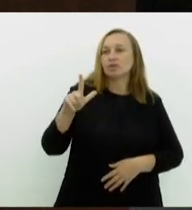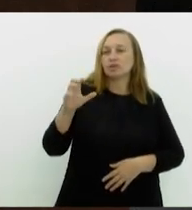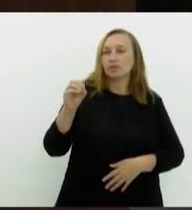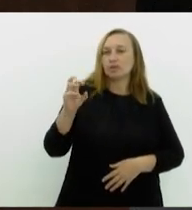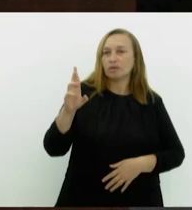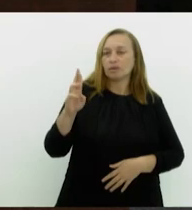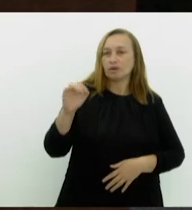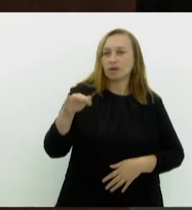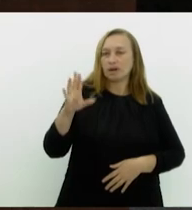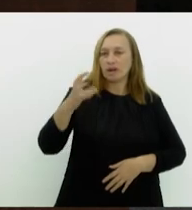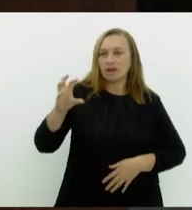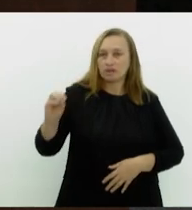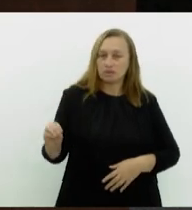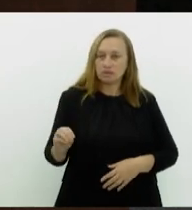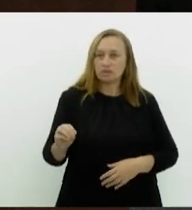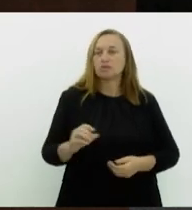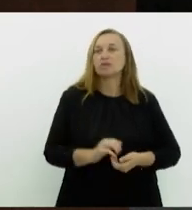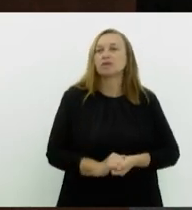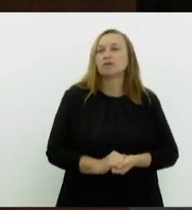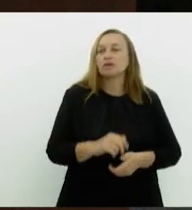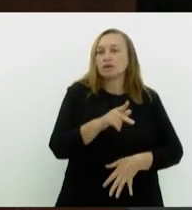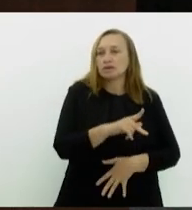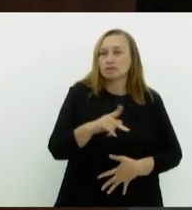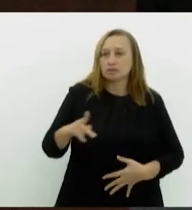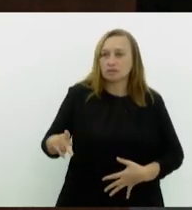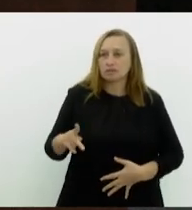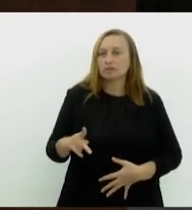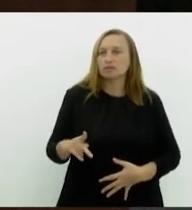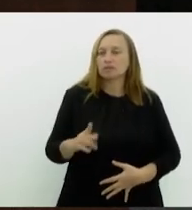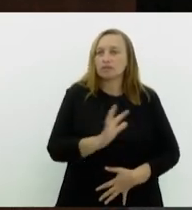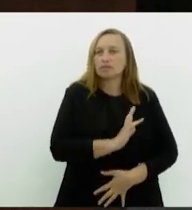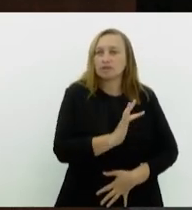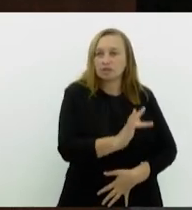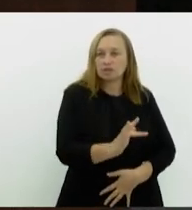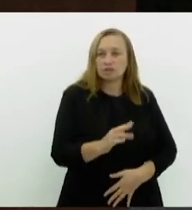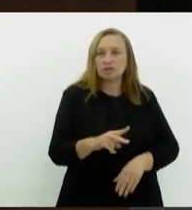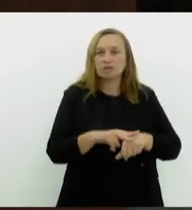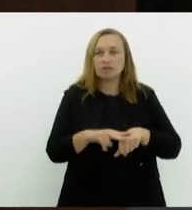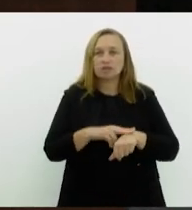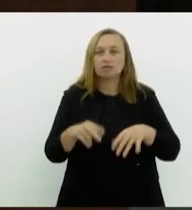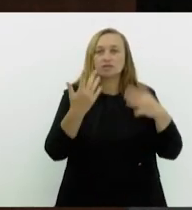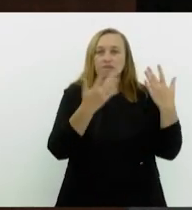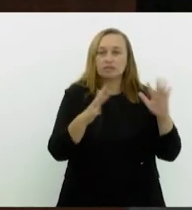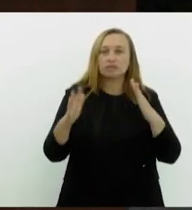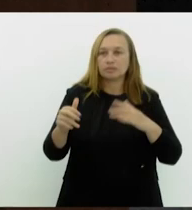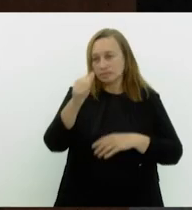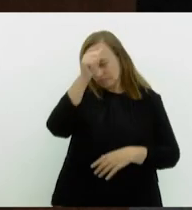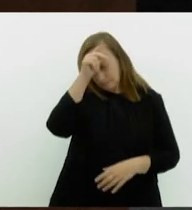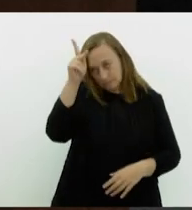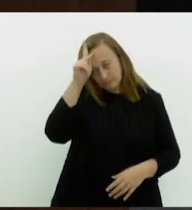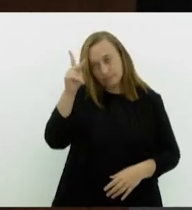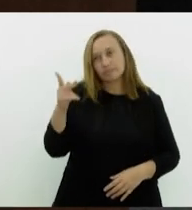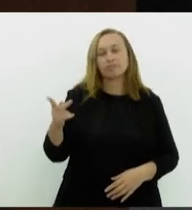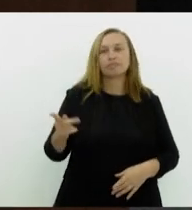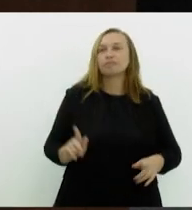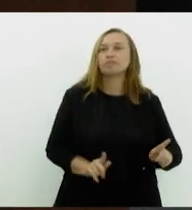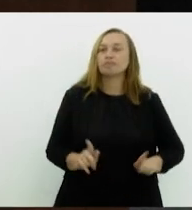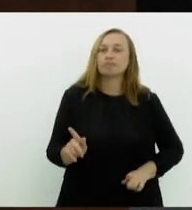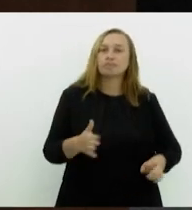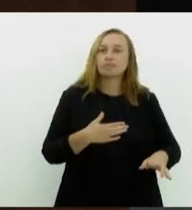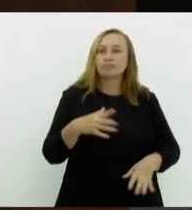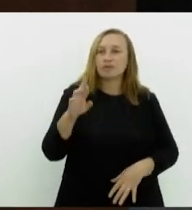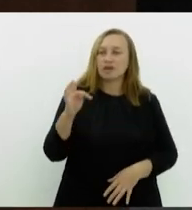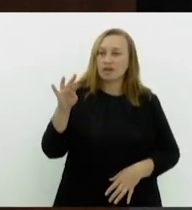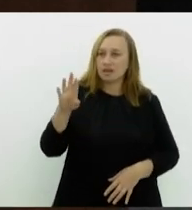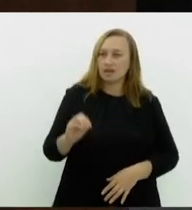de Governança Turística da Baixada Verde, e parabenizar o prefeito, meu primo Renato Cozzolino,